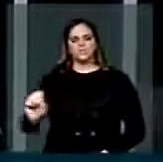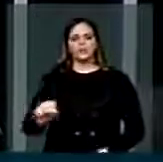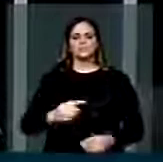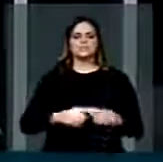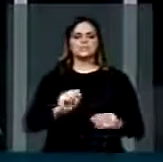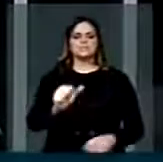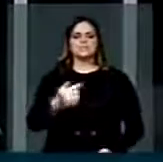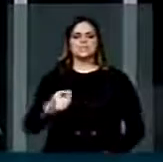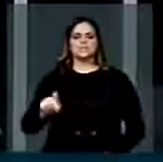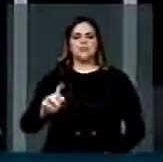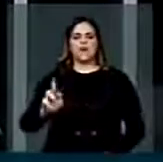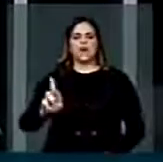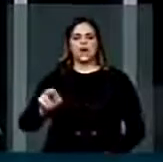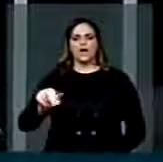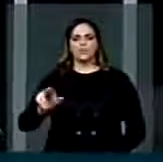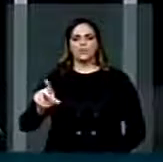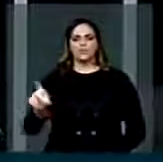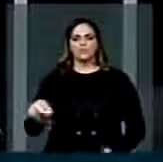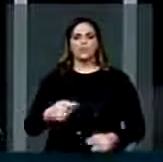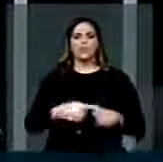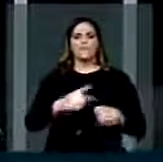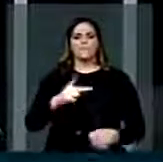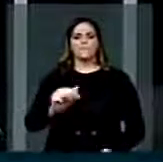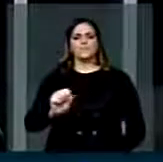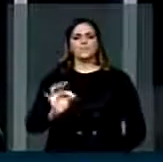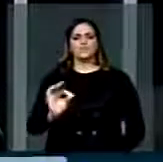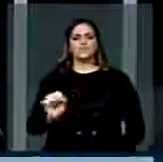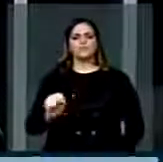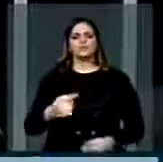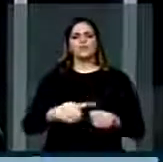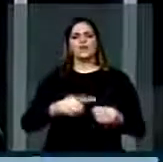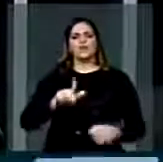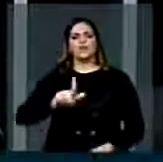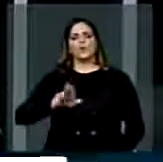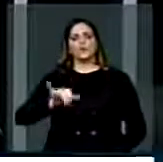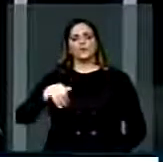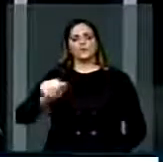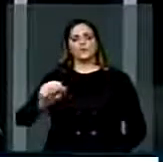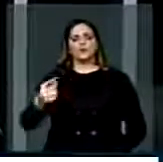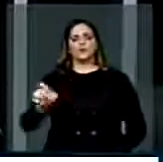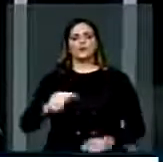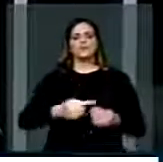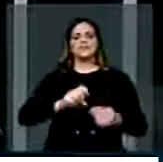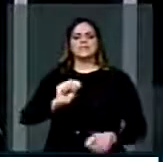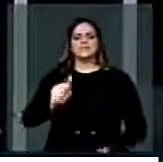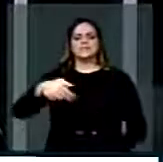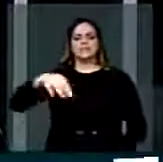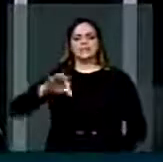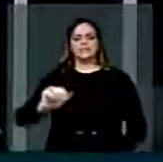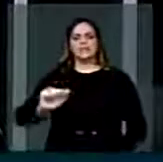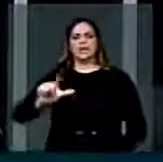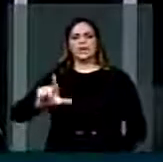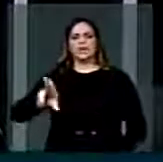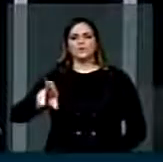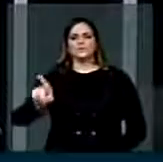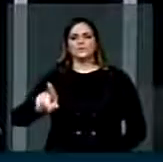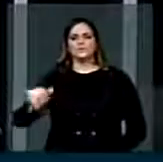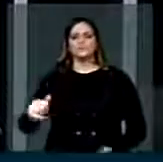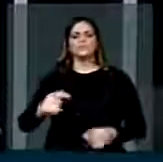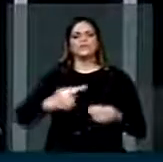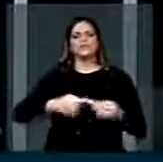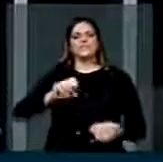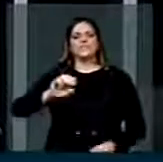das Mangabeiras, Pastos Bons, Guimarães, Santa Luzia, do TID, Centro Novo